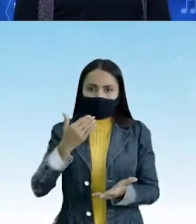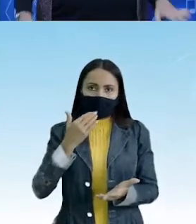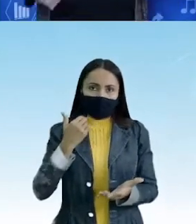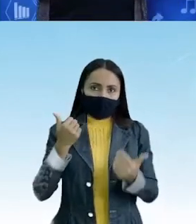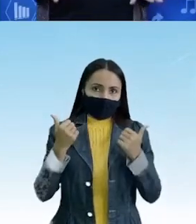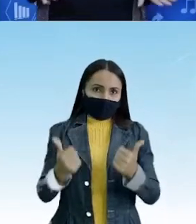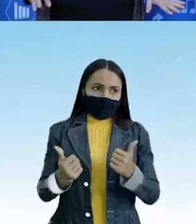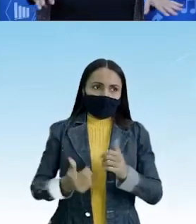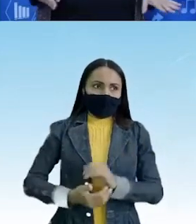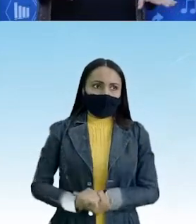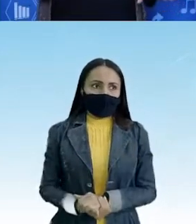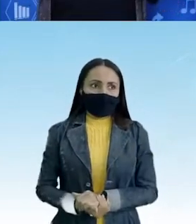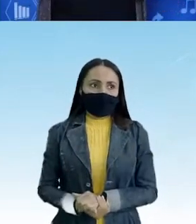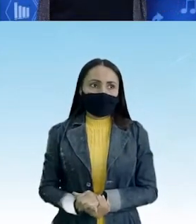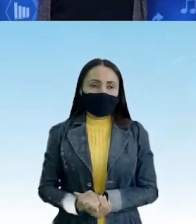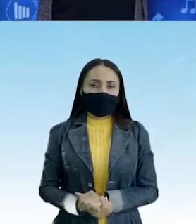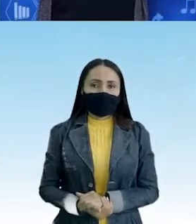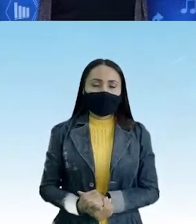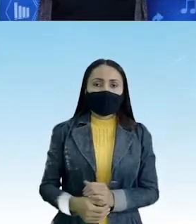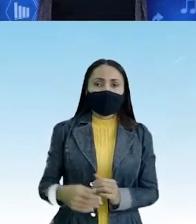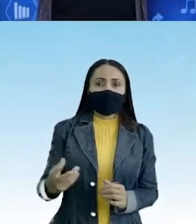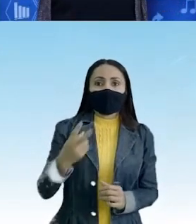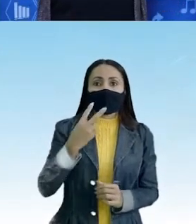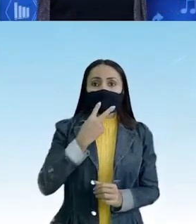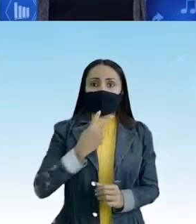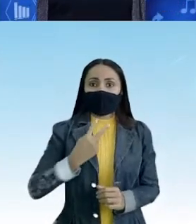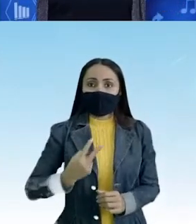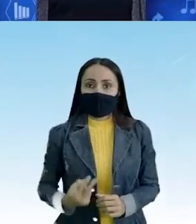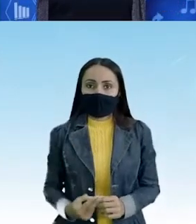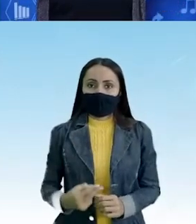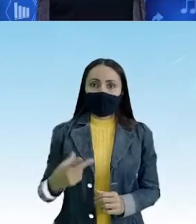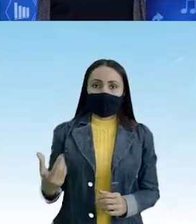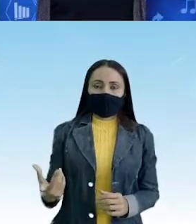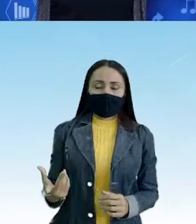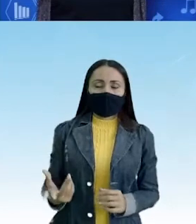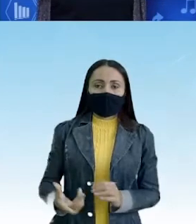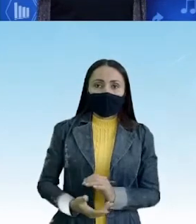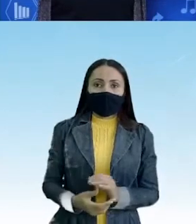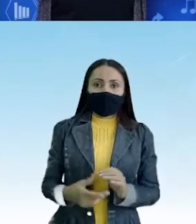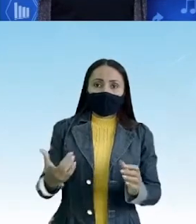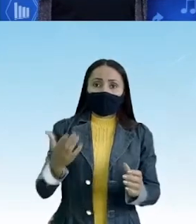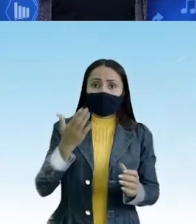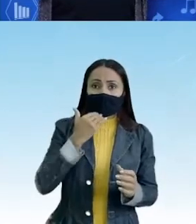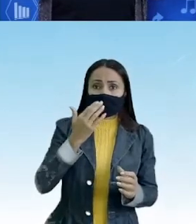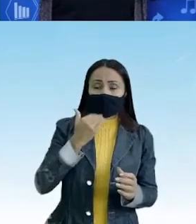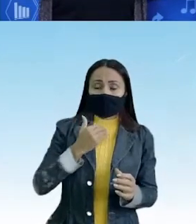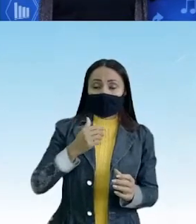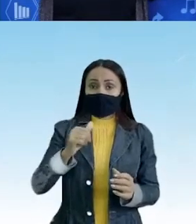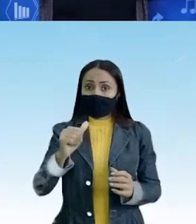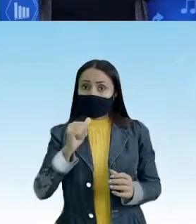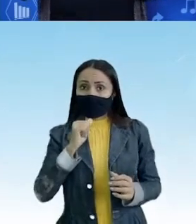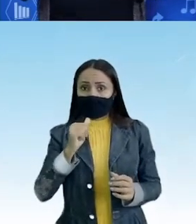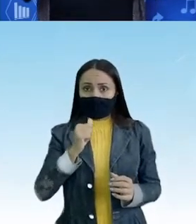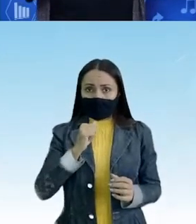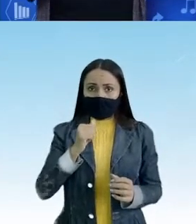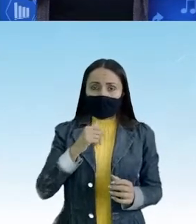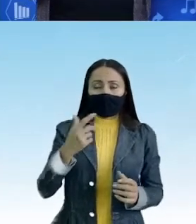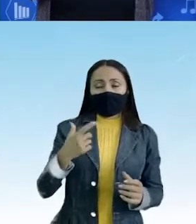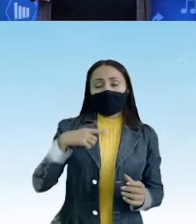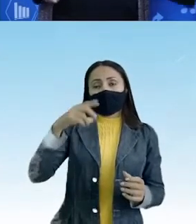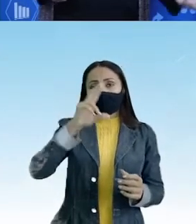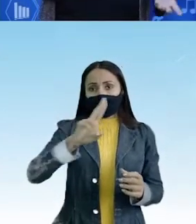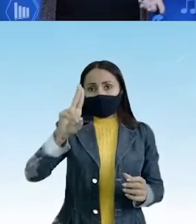amores? Língua. Palavras relativas a divindades, comidas e bebidas são nomes,